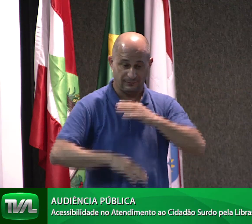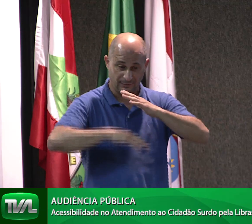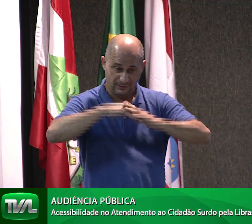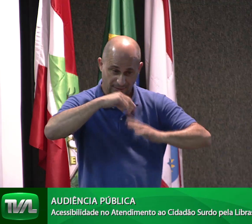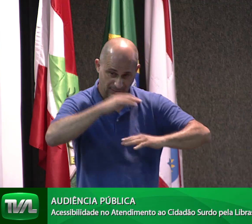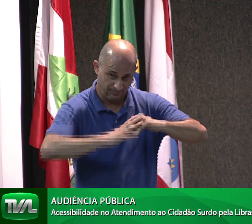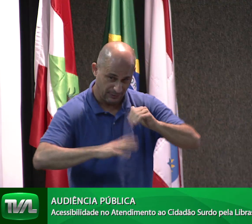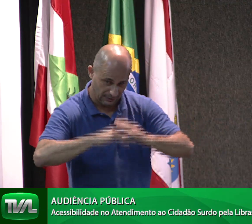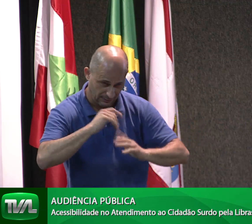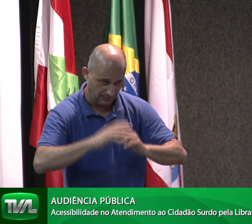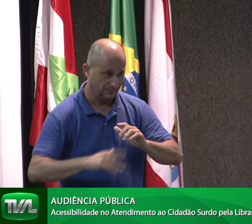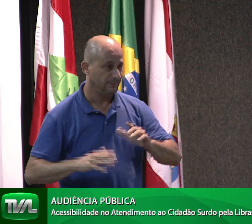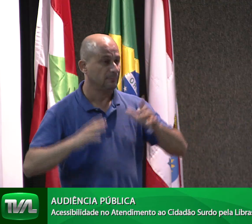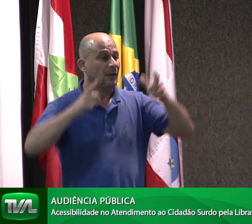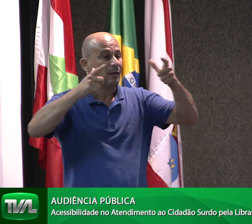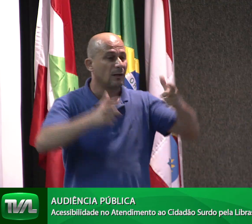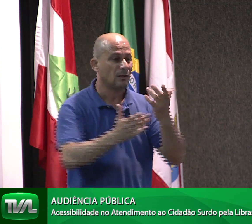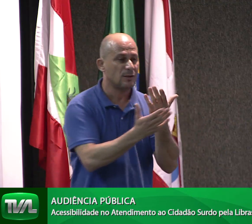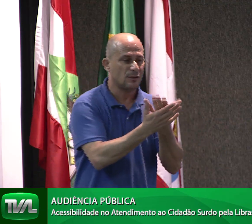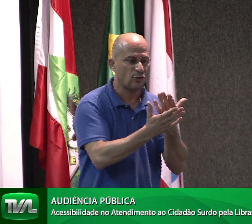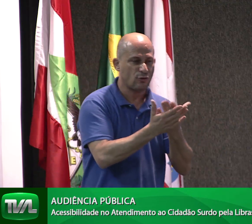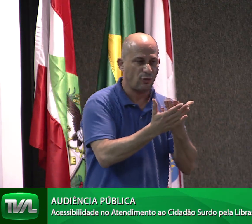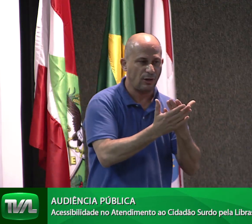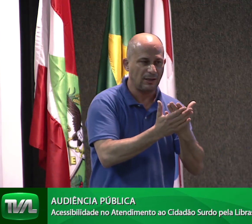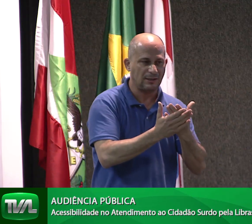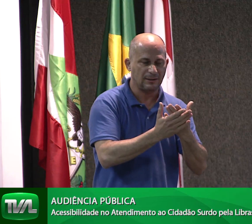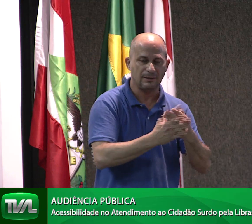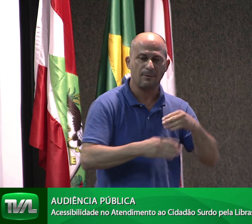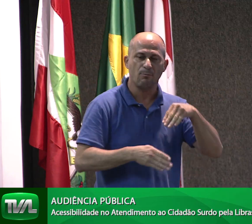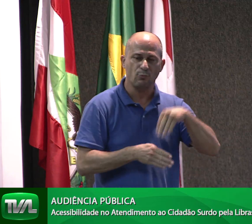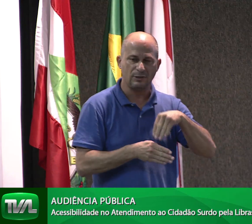já vivenciei, na prática,